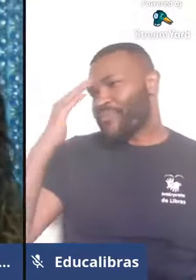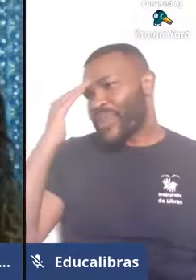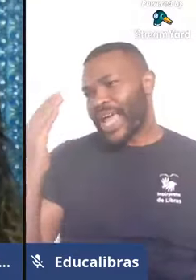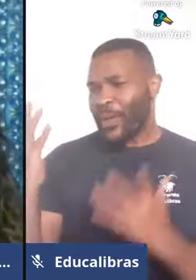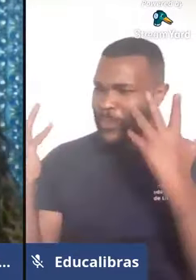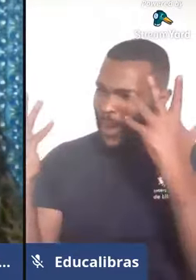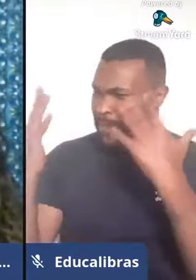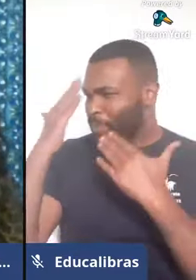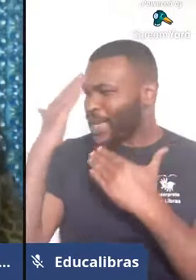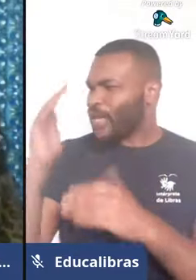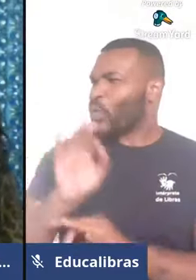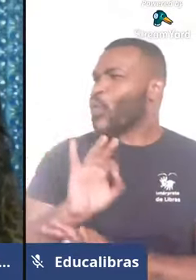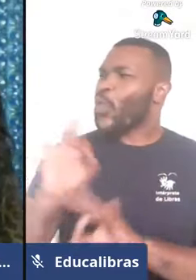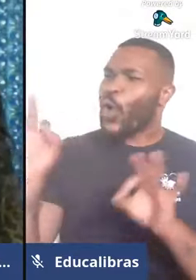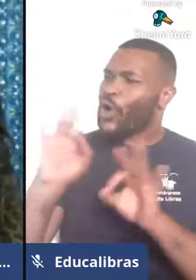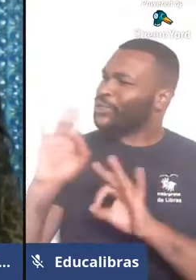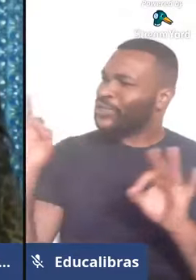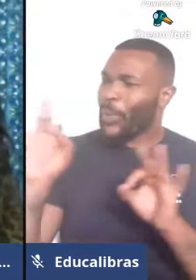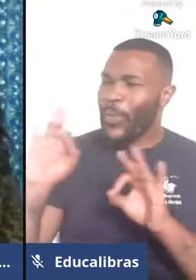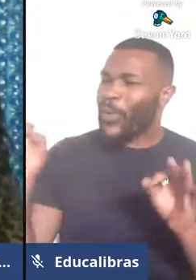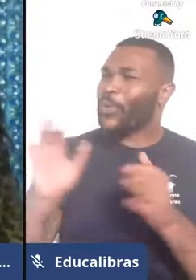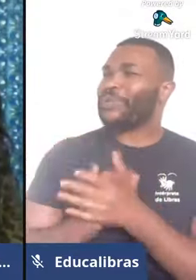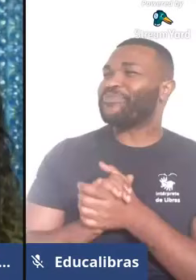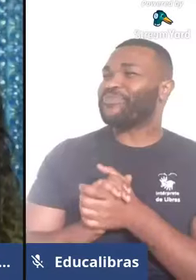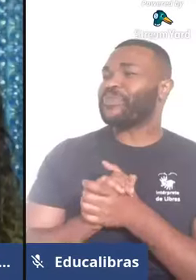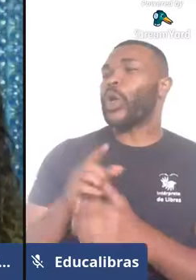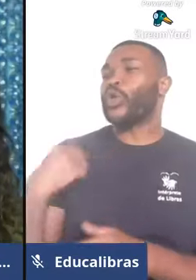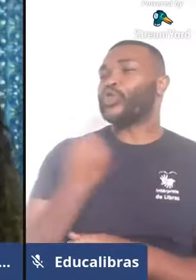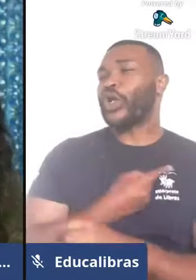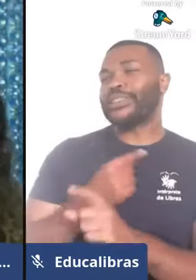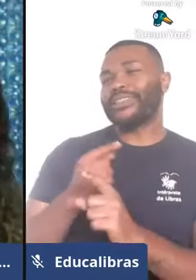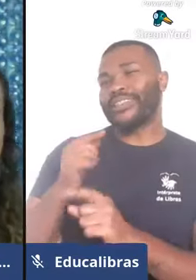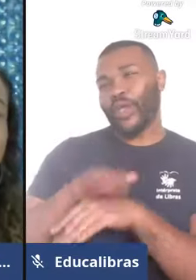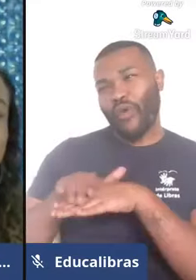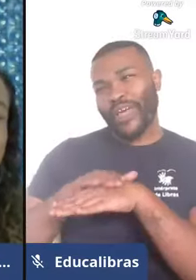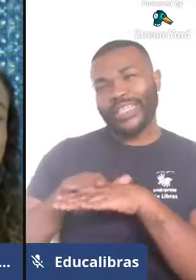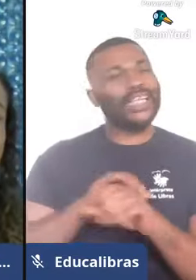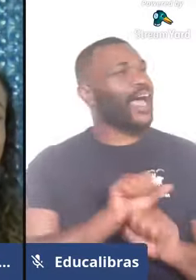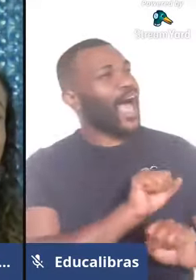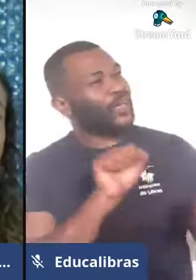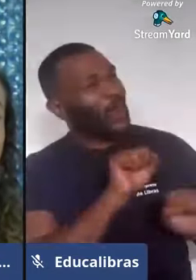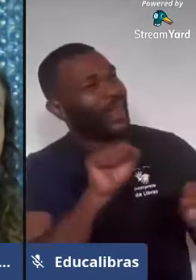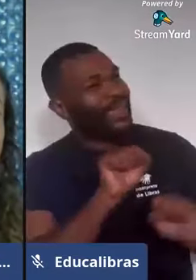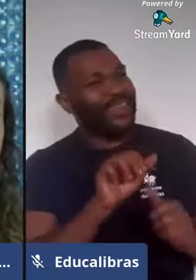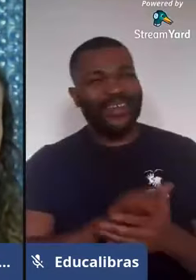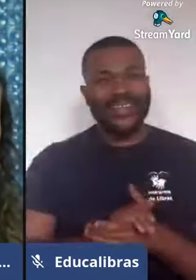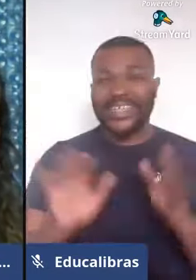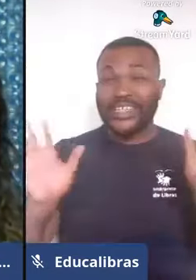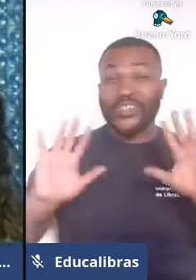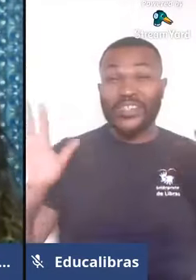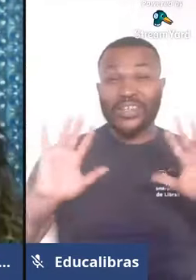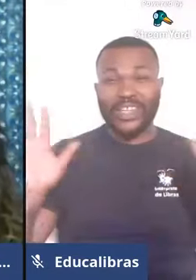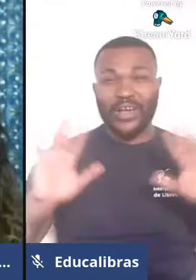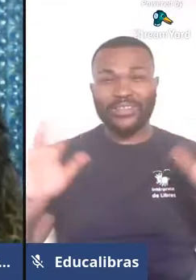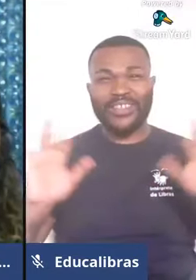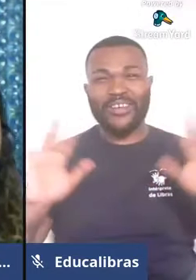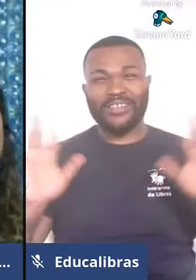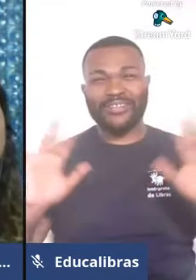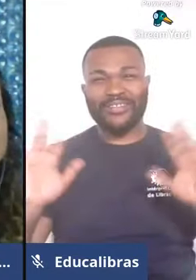foi ótimo. E a gente se fala. Adorei. Tchau, pessoal.